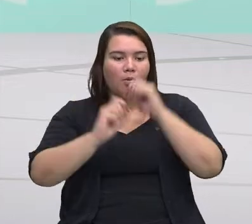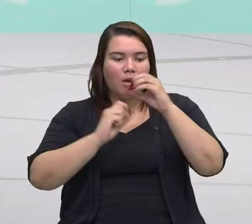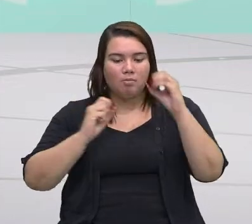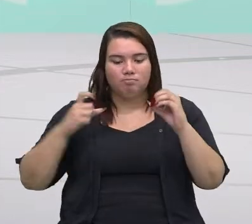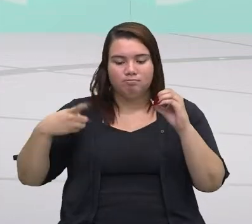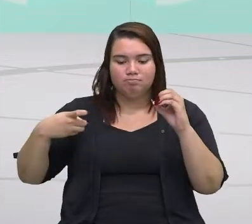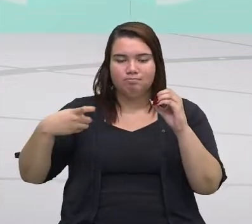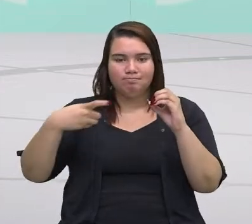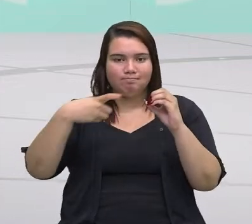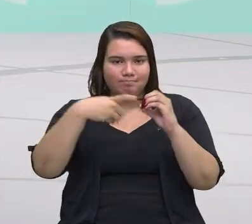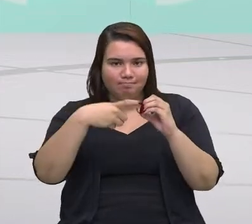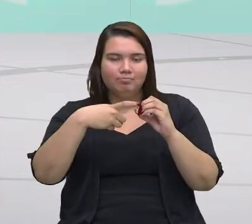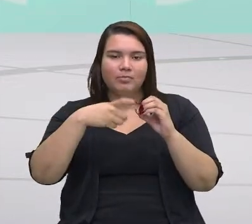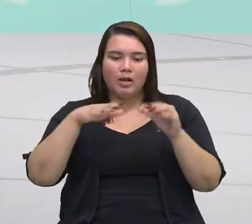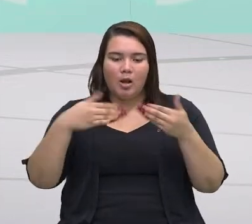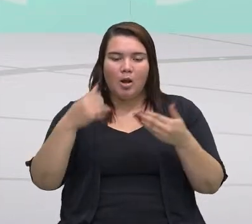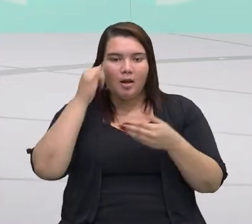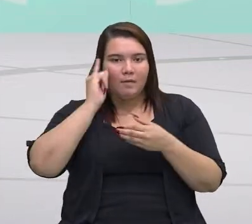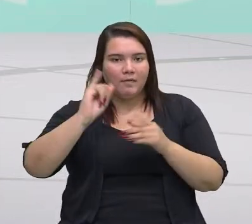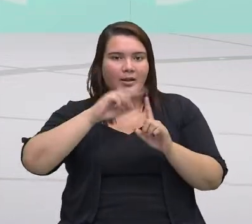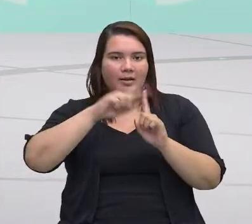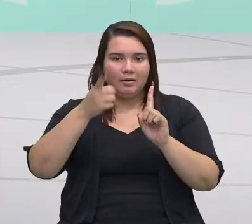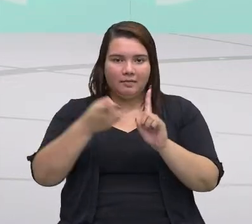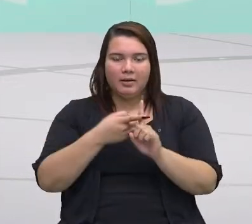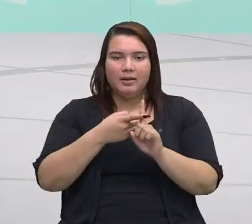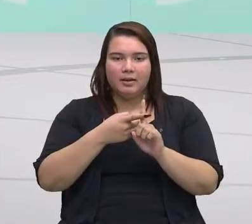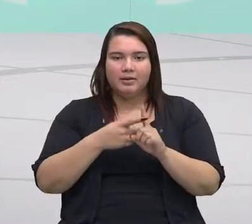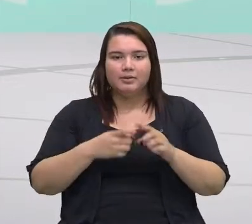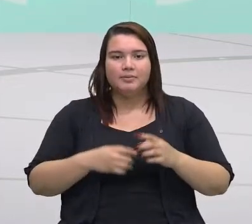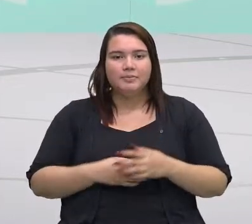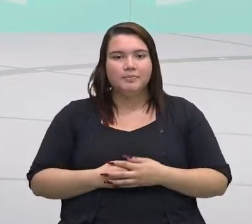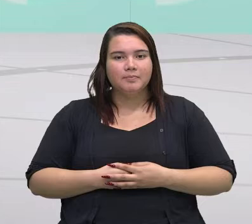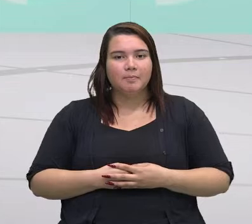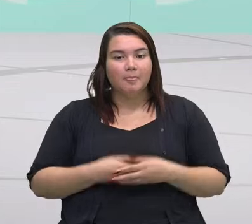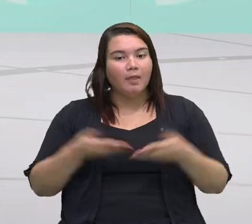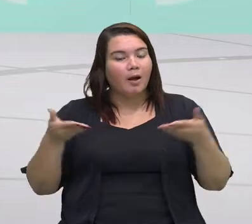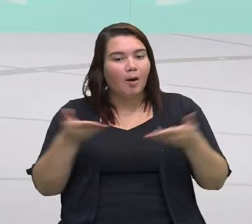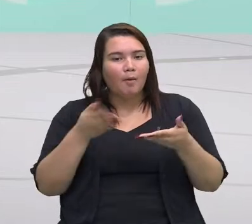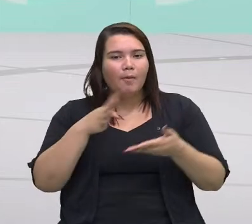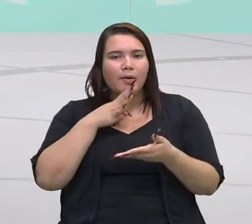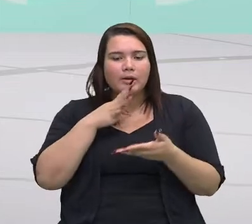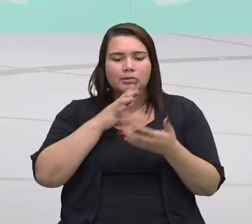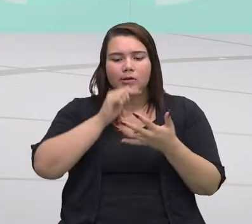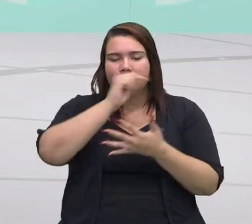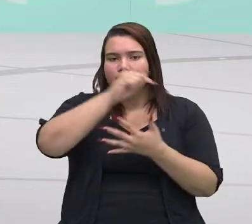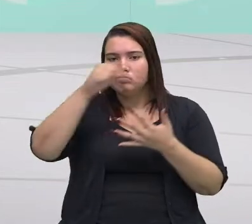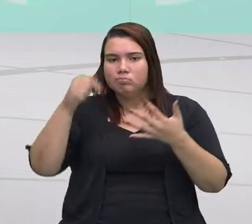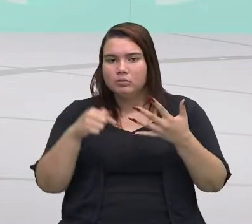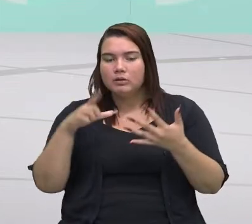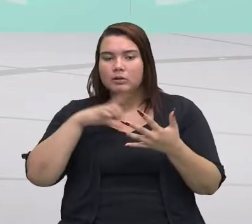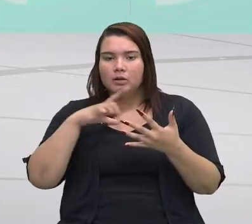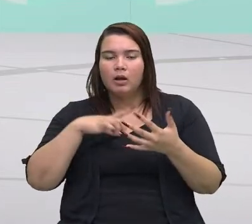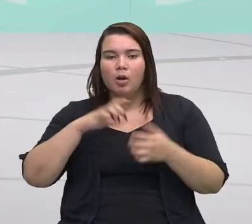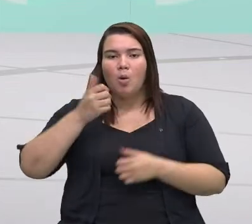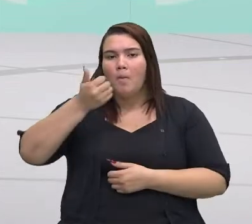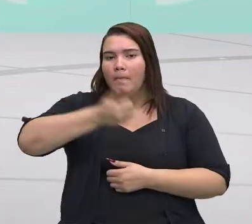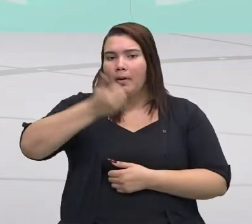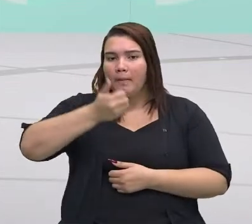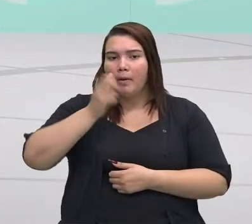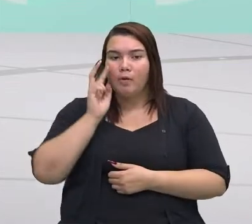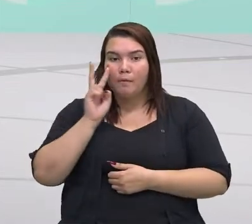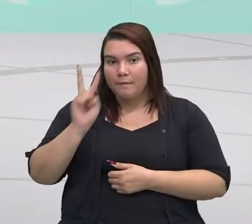e, a partir daí, evitar uma gravidez. Então, a gente vai conhecer agora alguns desses métodos, como o primeiro que você observa